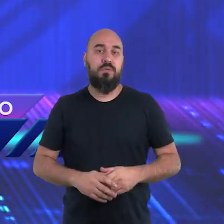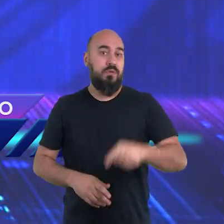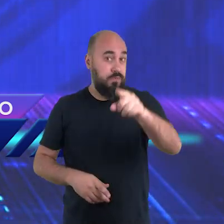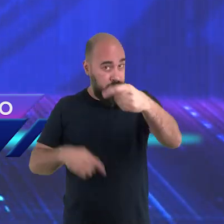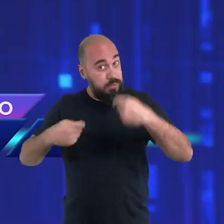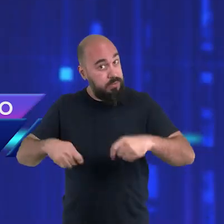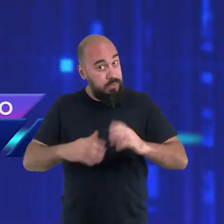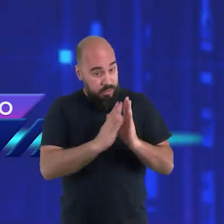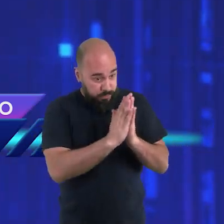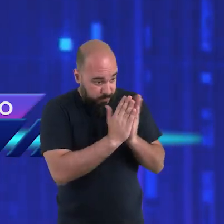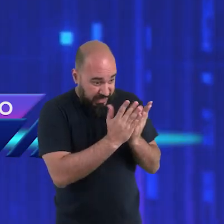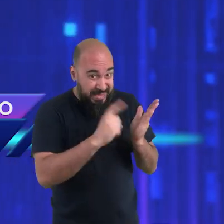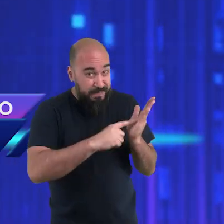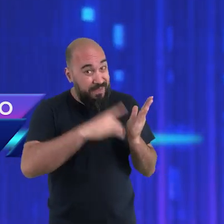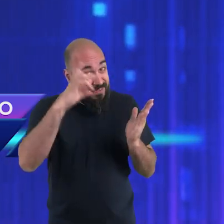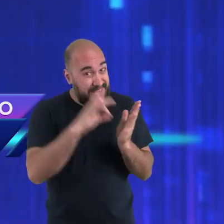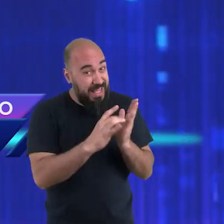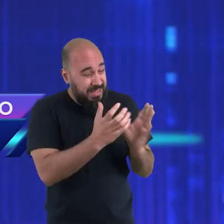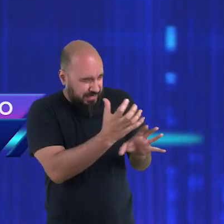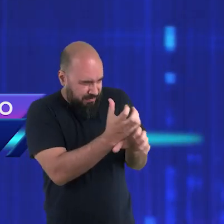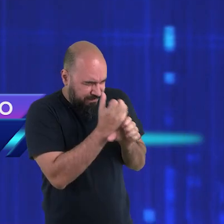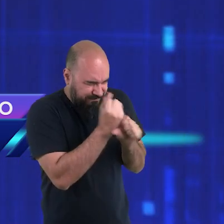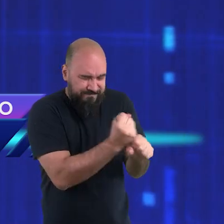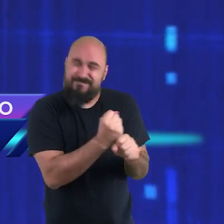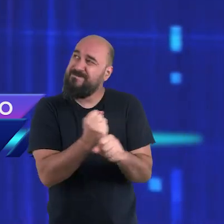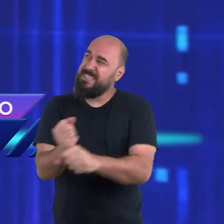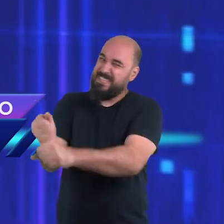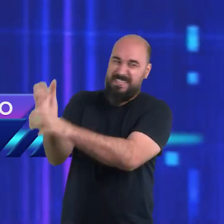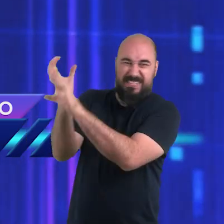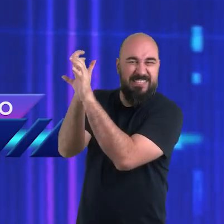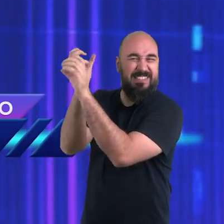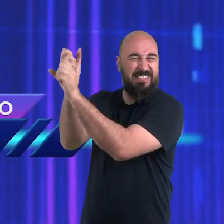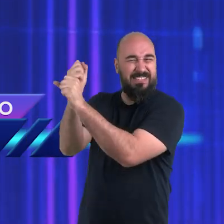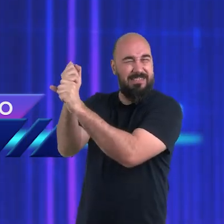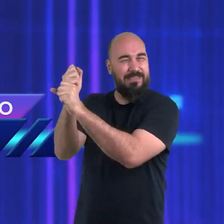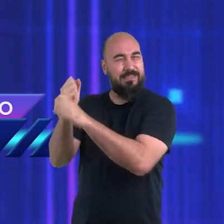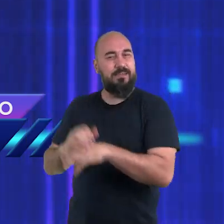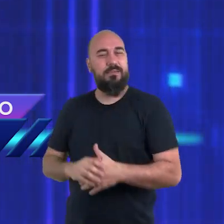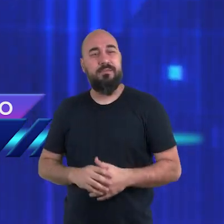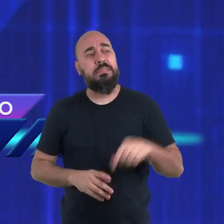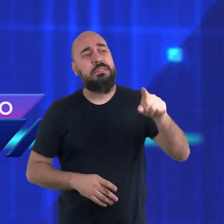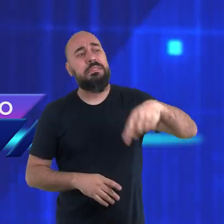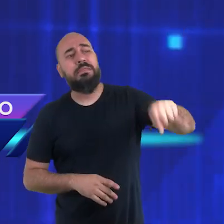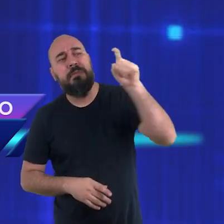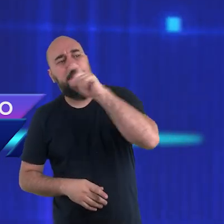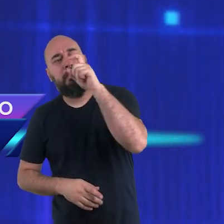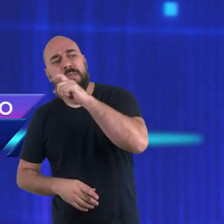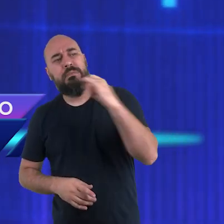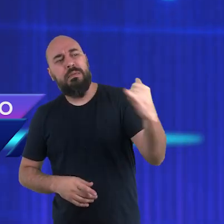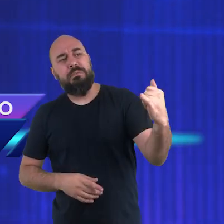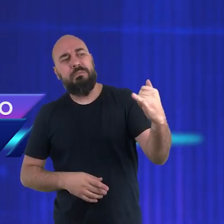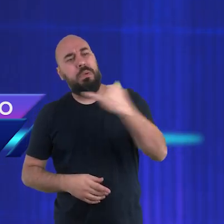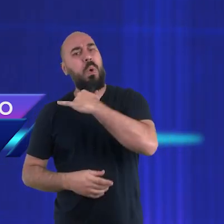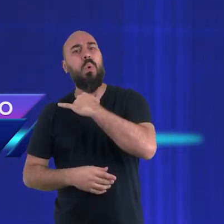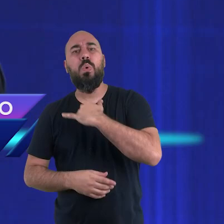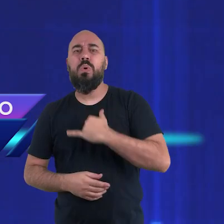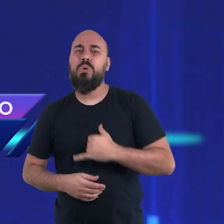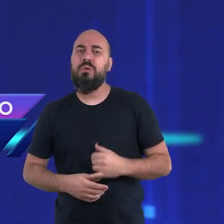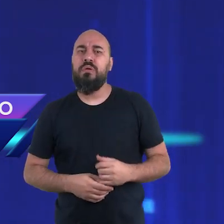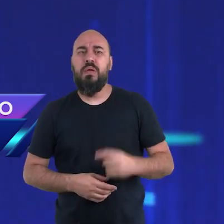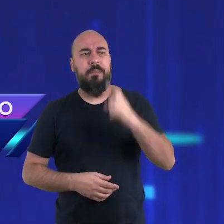Vivemos num tempo onde as pessoas vão relativizando. E algumas dizem assim, não existe uma só verdade.